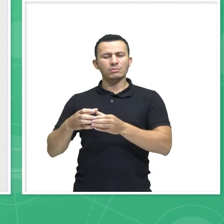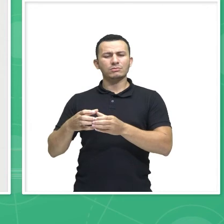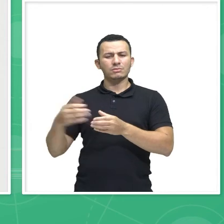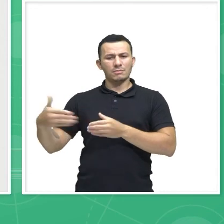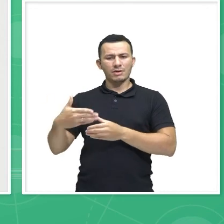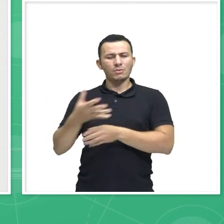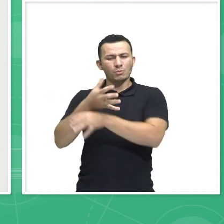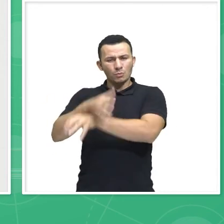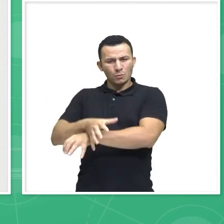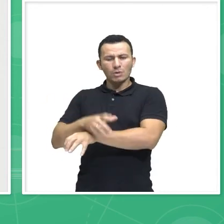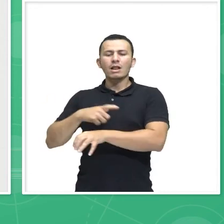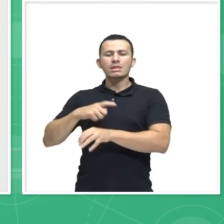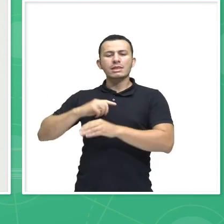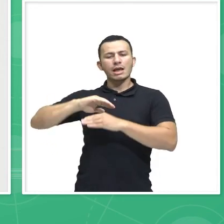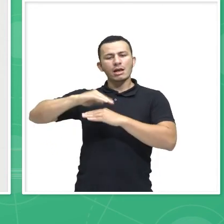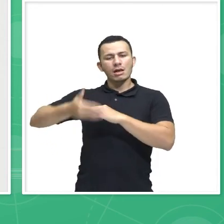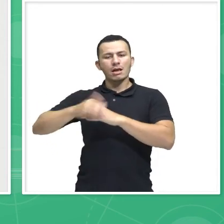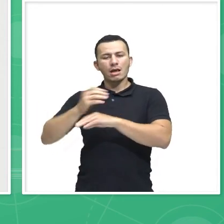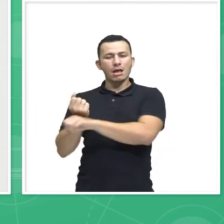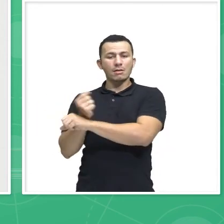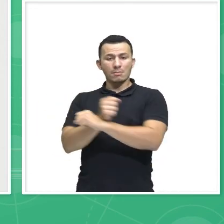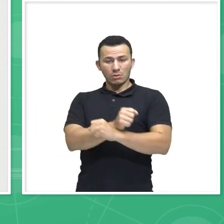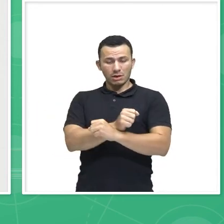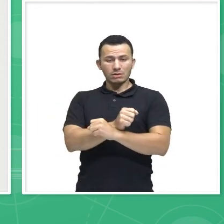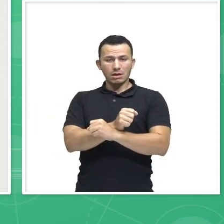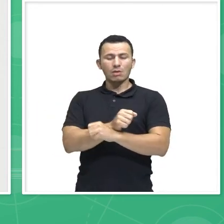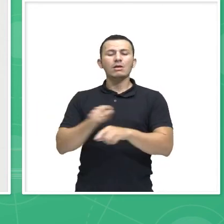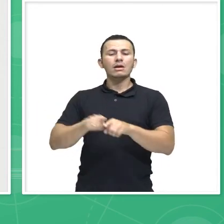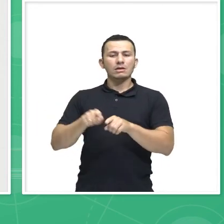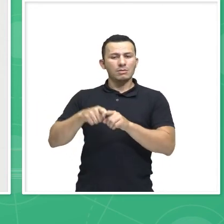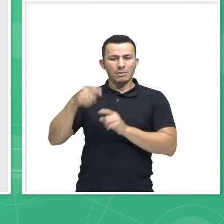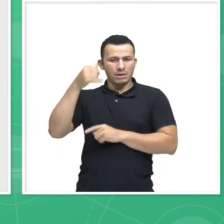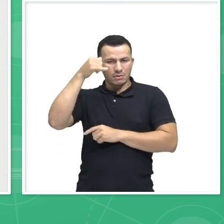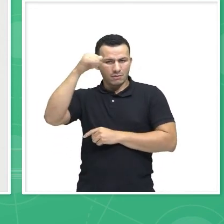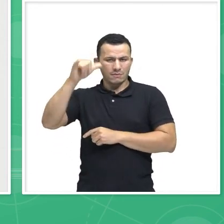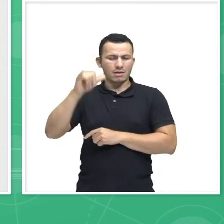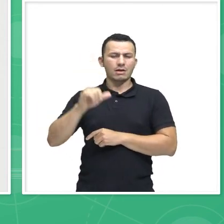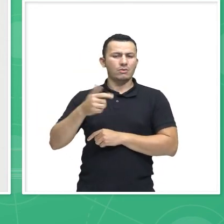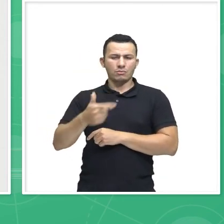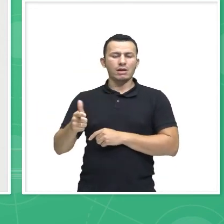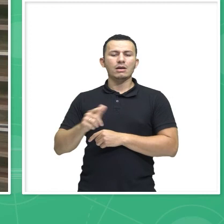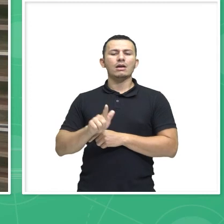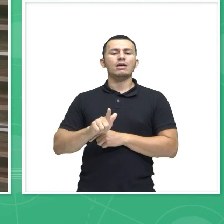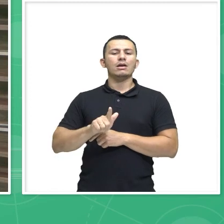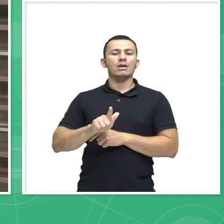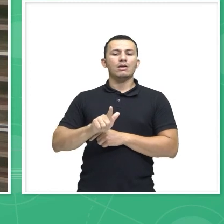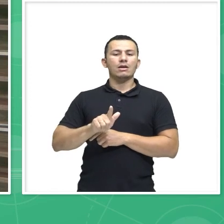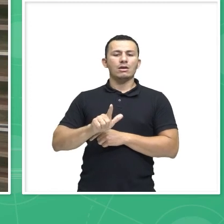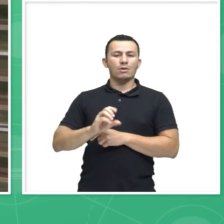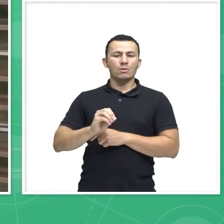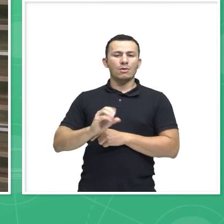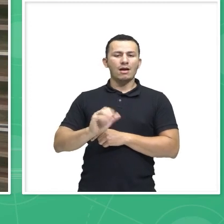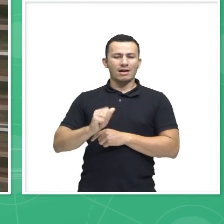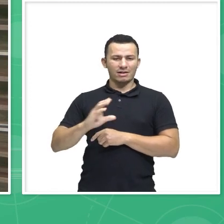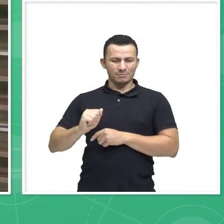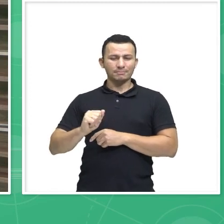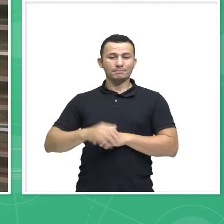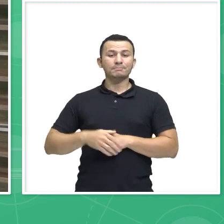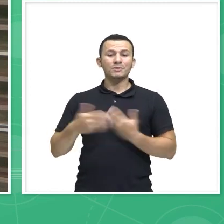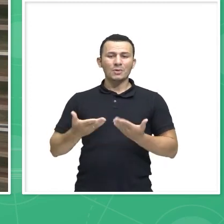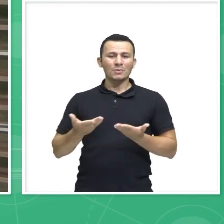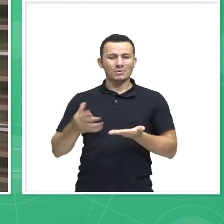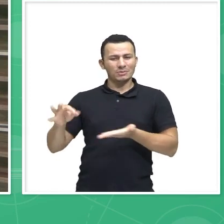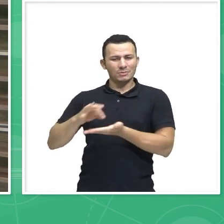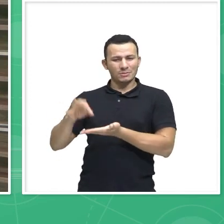opérculo protegendo as brânquias e não apresenta o coloco certo então essa aí foi a correção da nossa